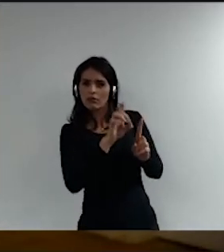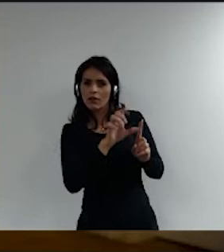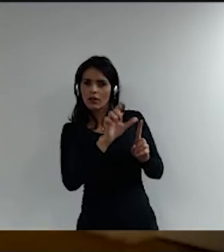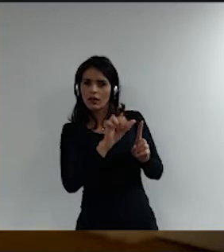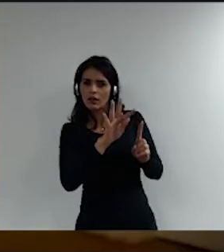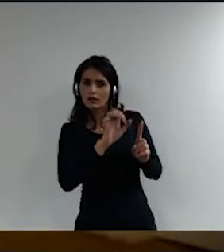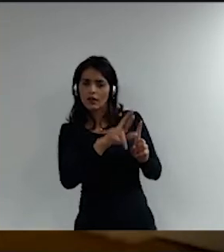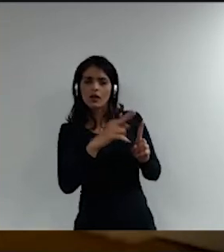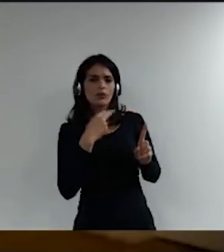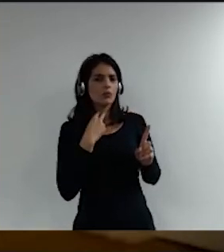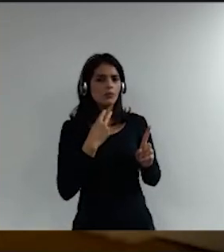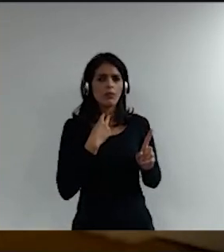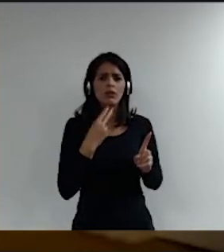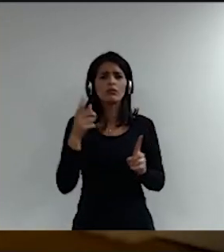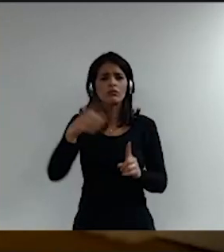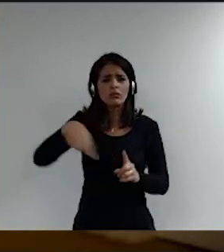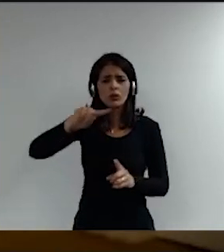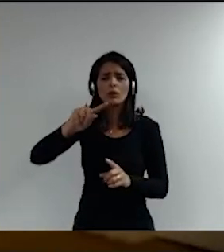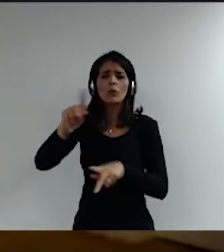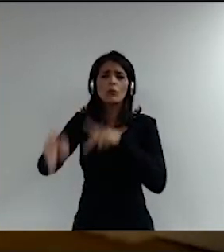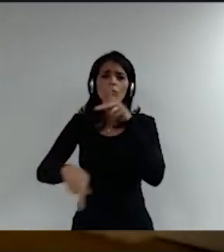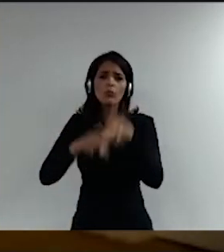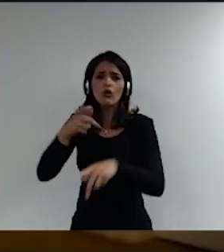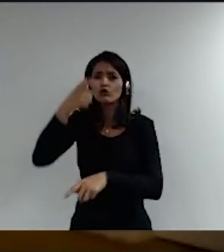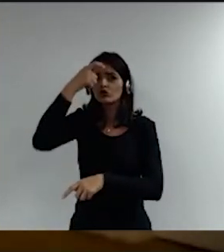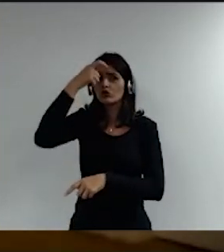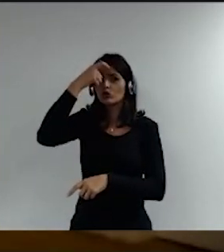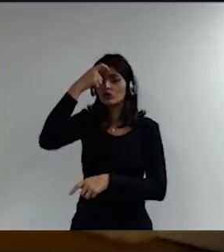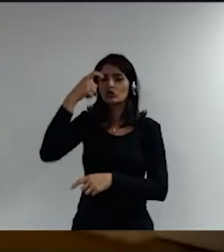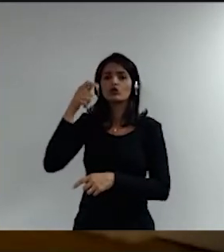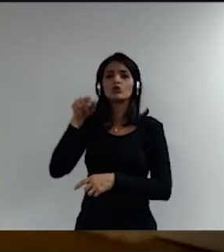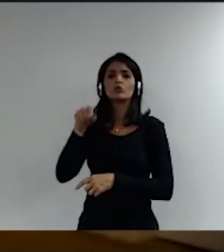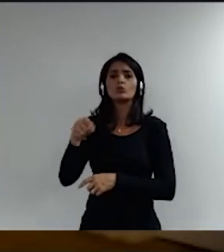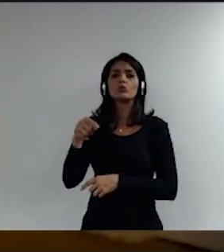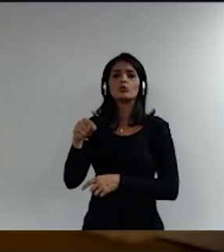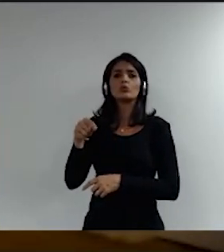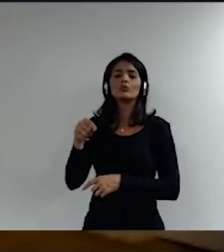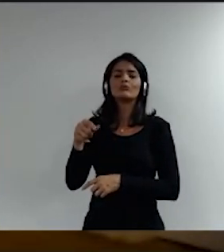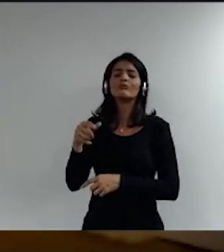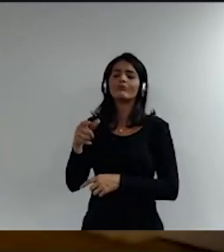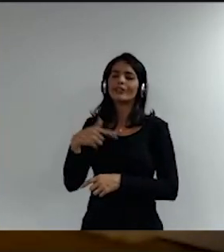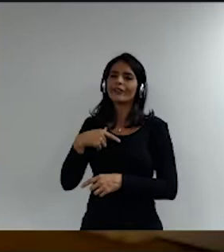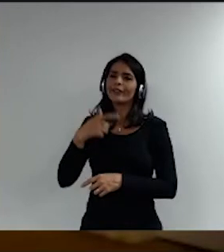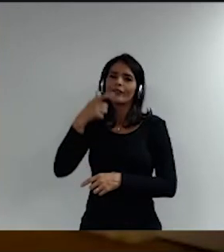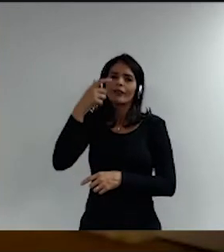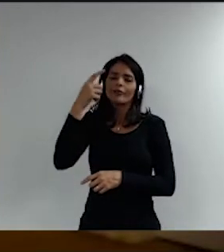Pobre do povo que tem juízes que compartilhem deste pensamento.